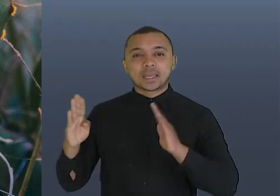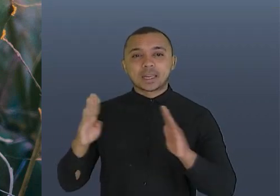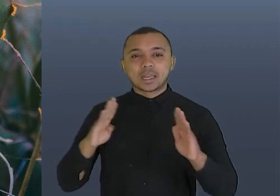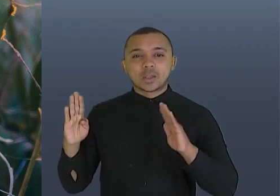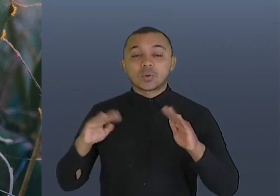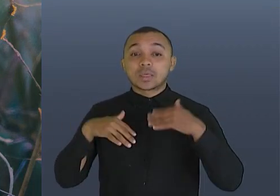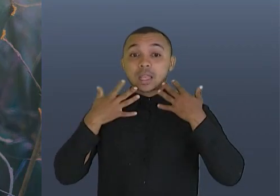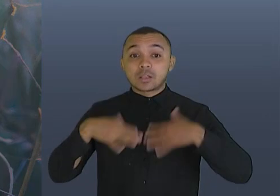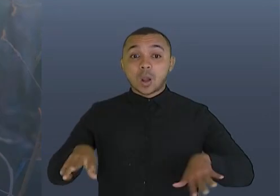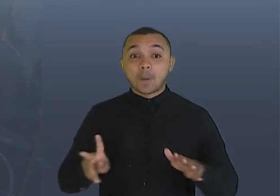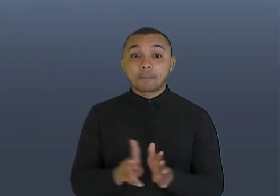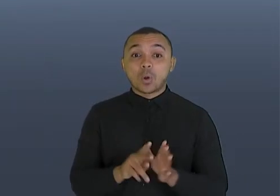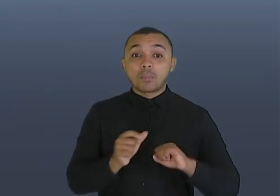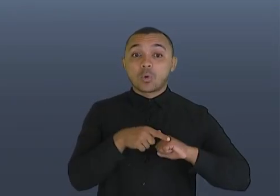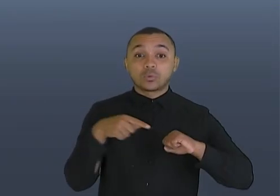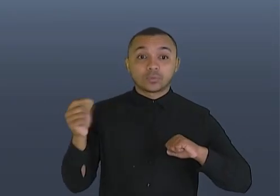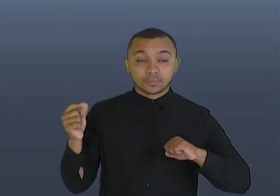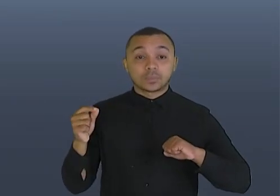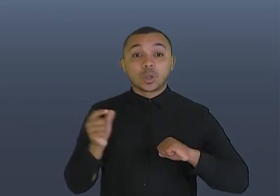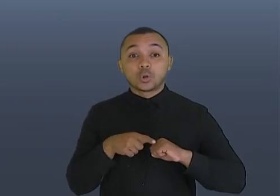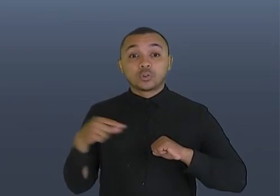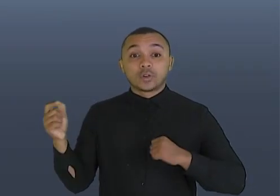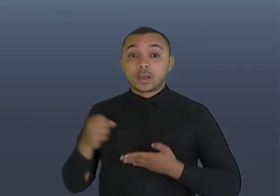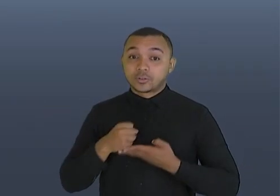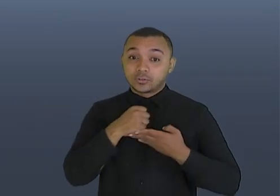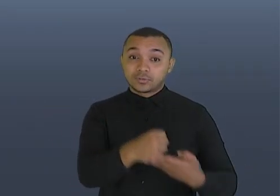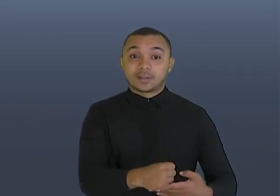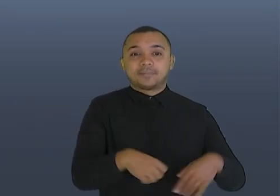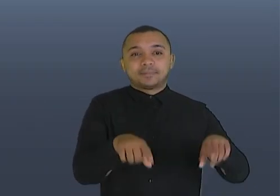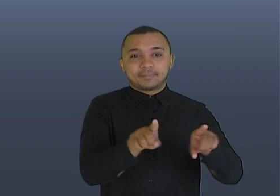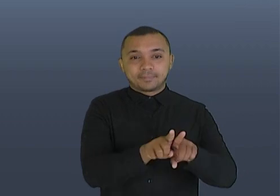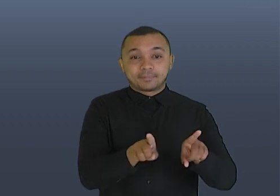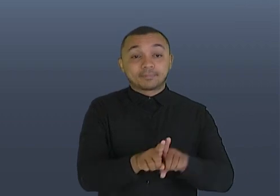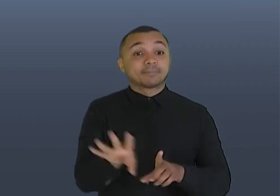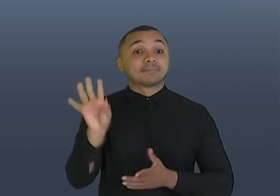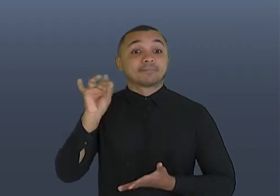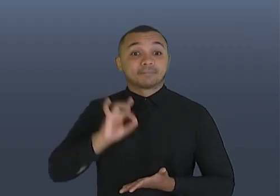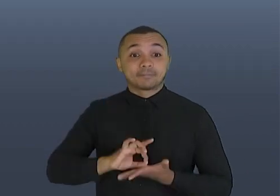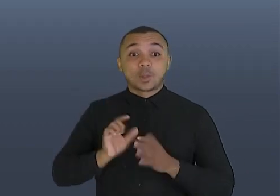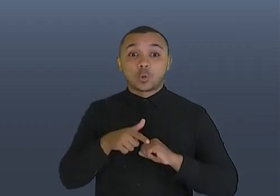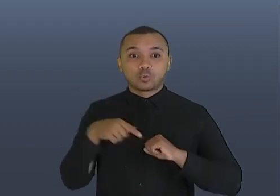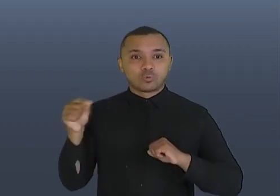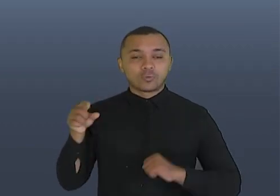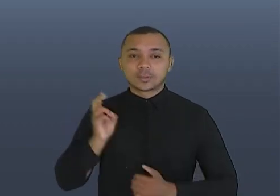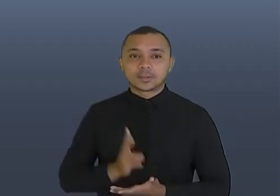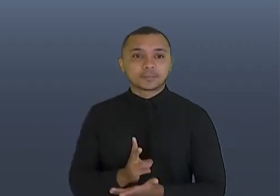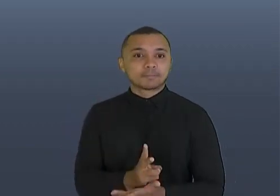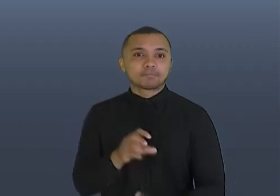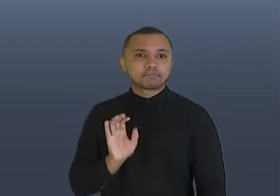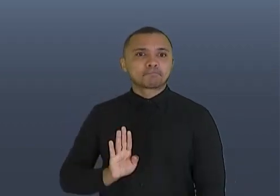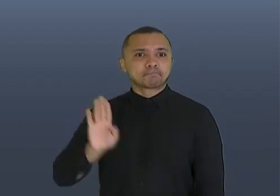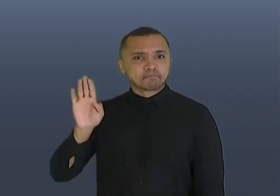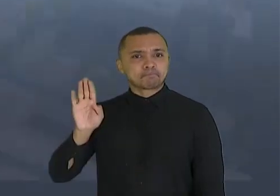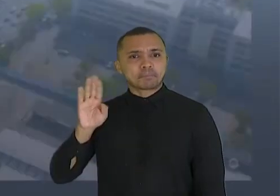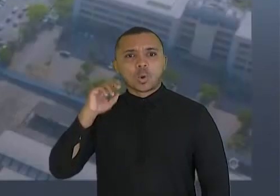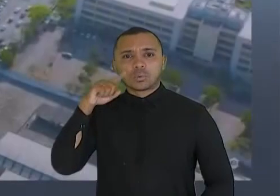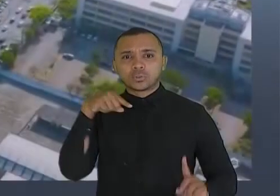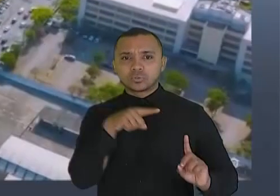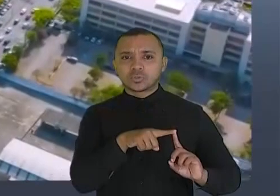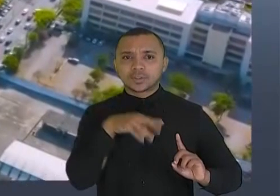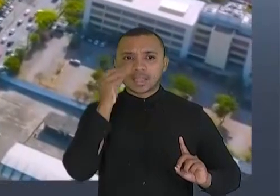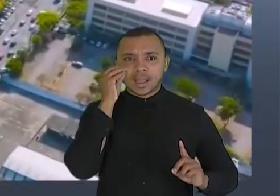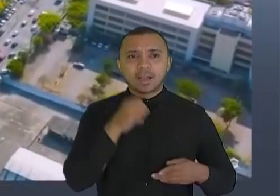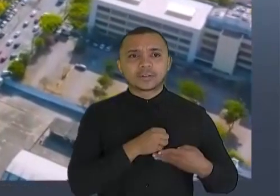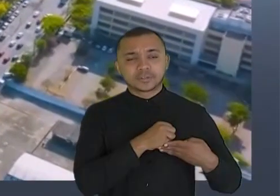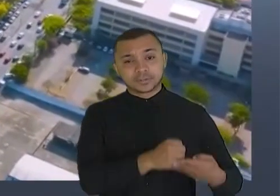não é só uma contribuição que a Unifor dá ao debate, não. Na prática, a Unifor se coloca como compromissada, né, com essas questões, isso é